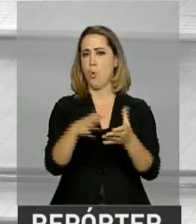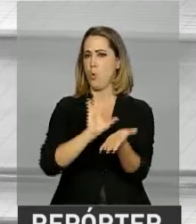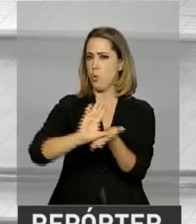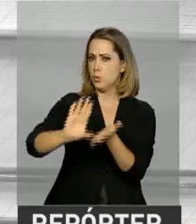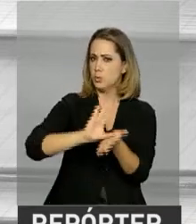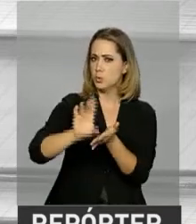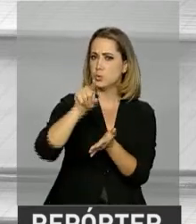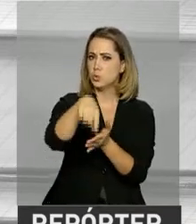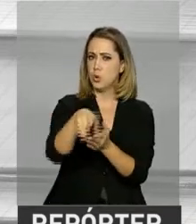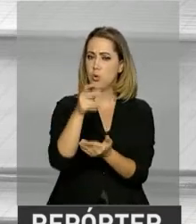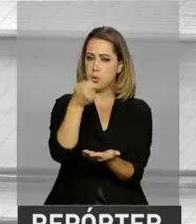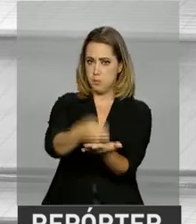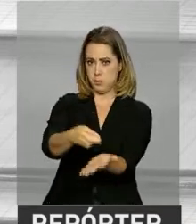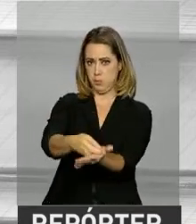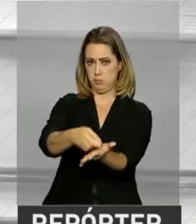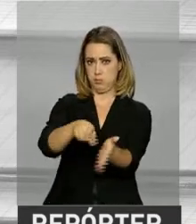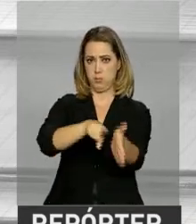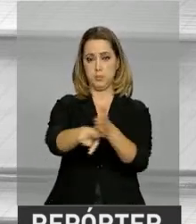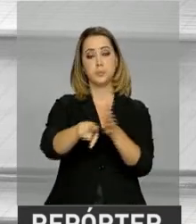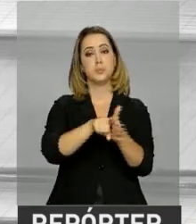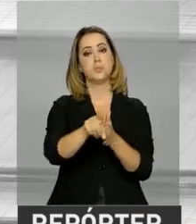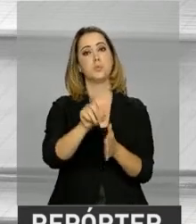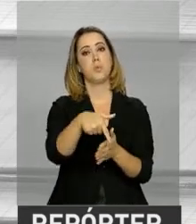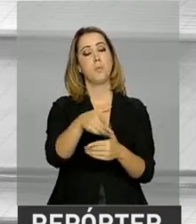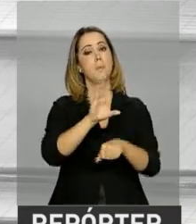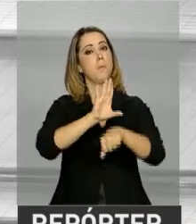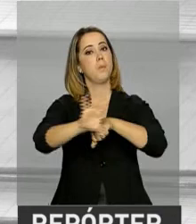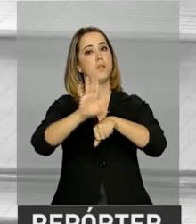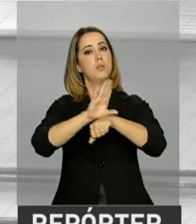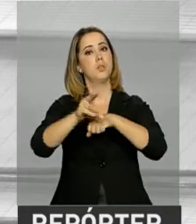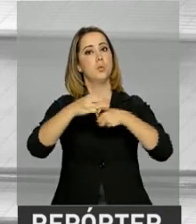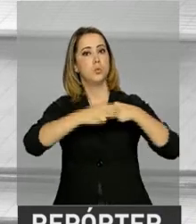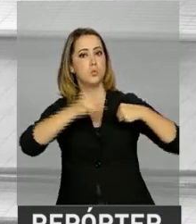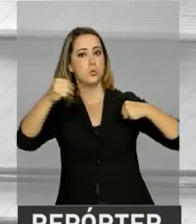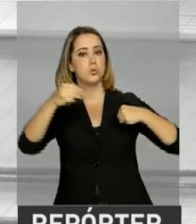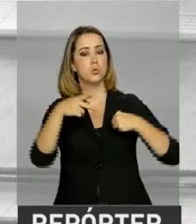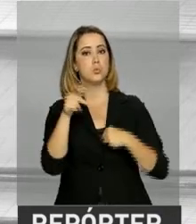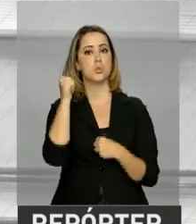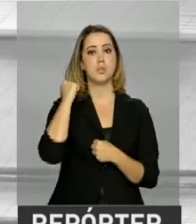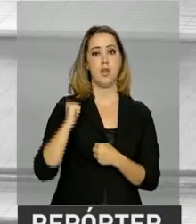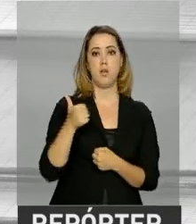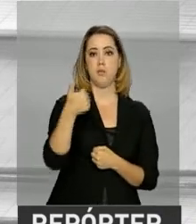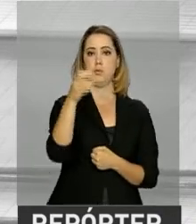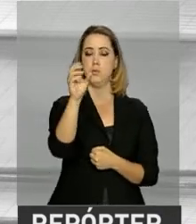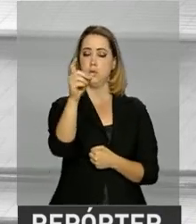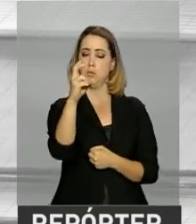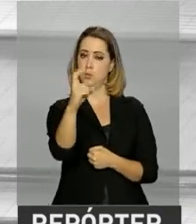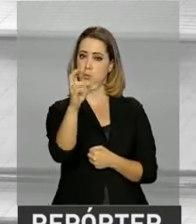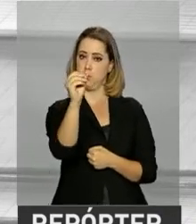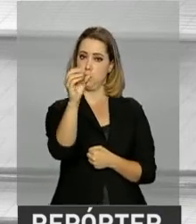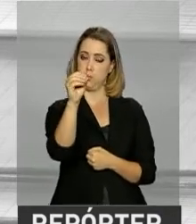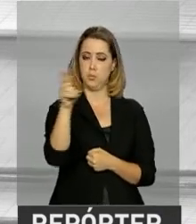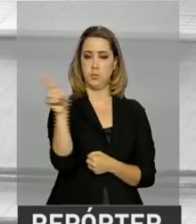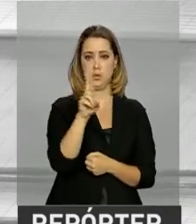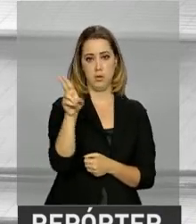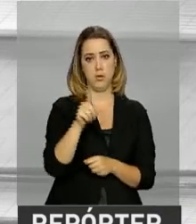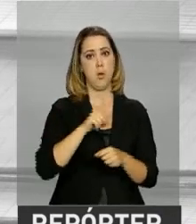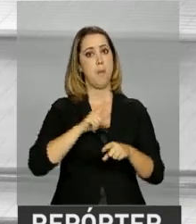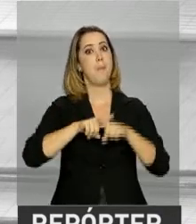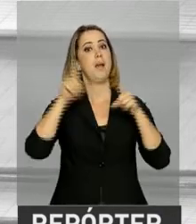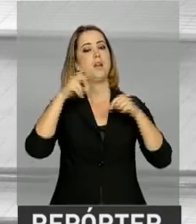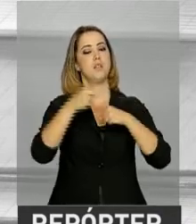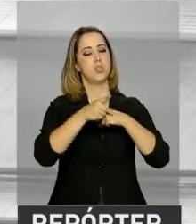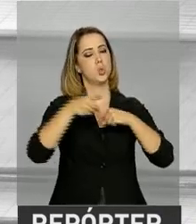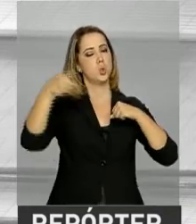foi para financiar pesquisas para cursos de mestrado a bolsa no valor de 1.500 reais já para o doutorado é